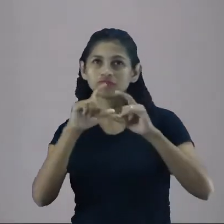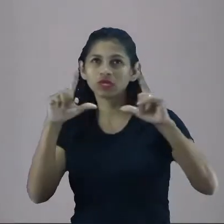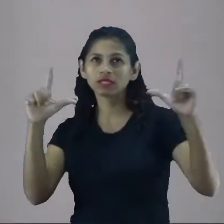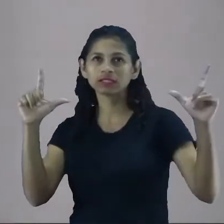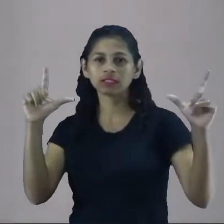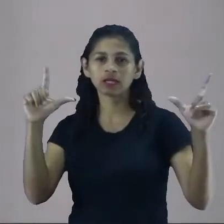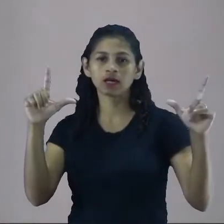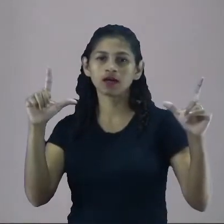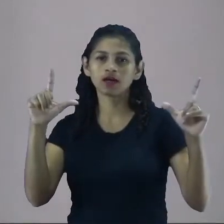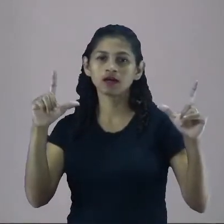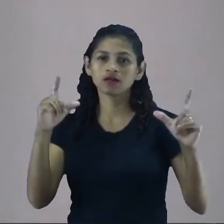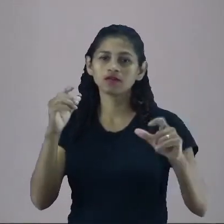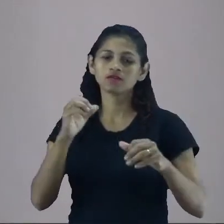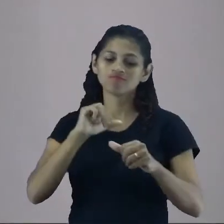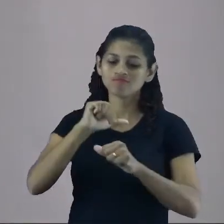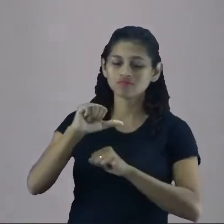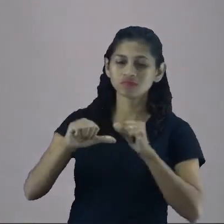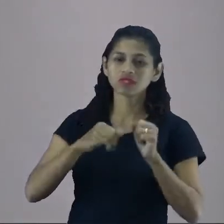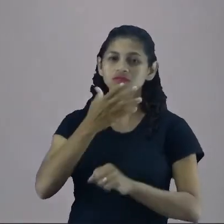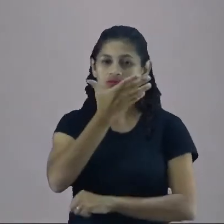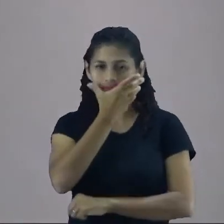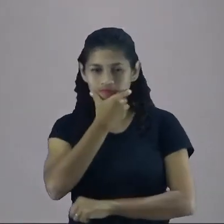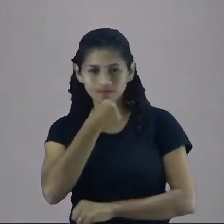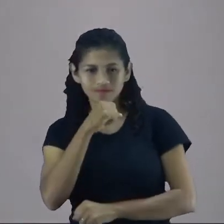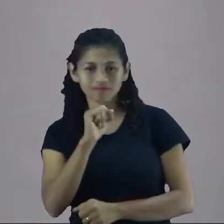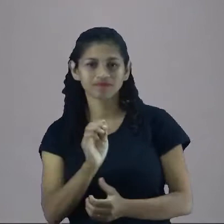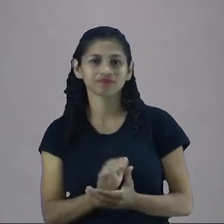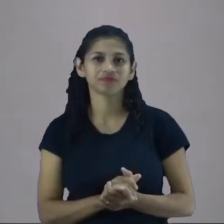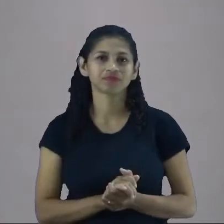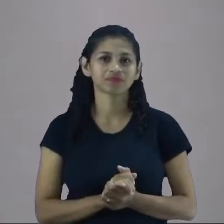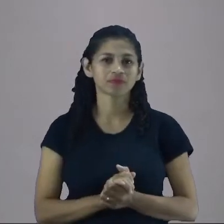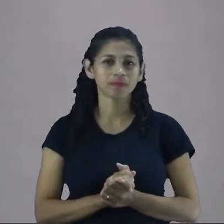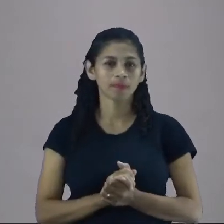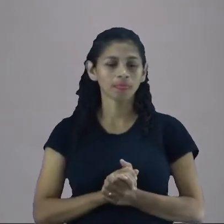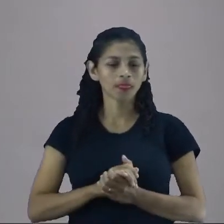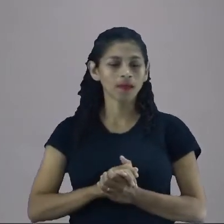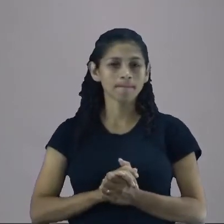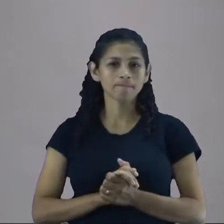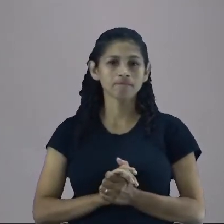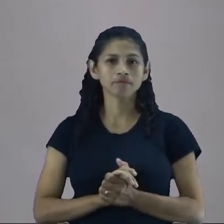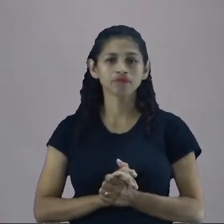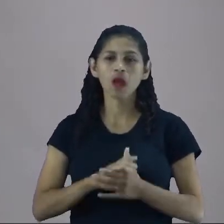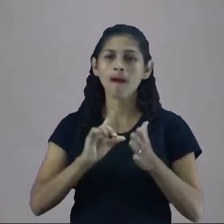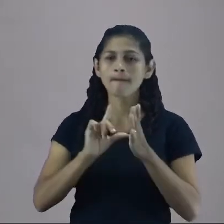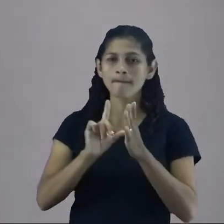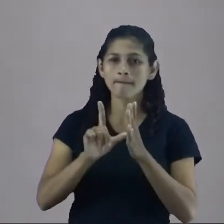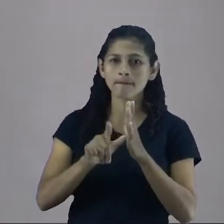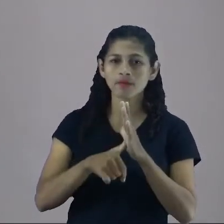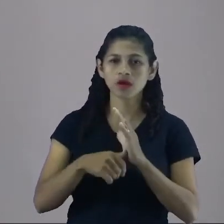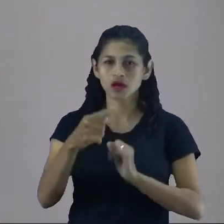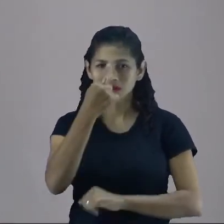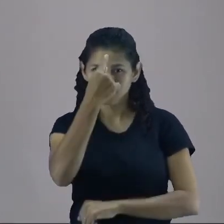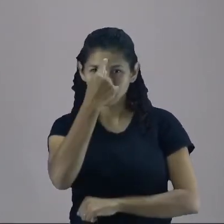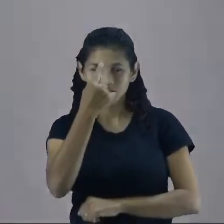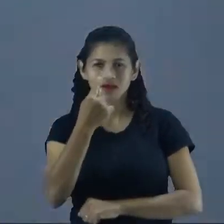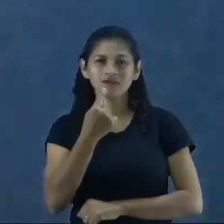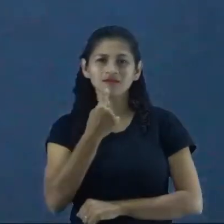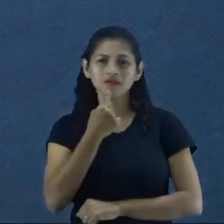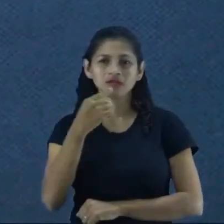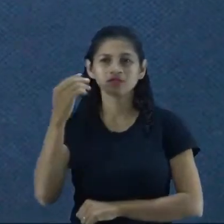colocar aqui desse lado, certinho? Vamos para a próxima imagem. Olha